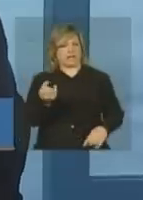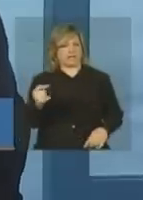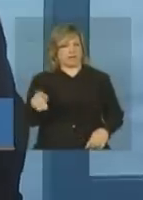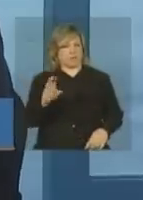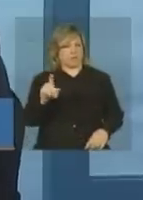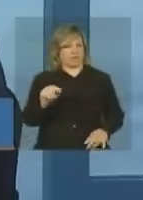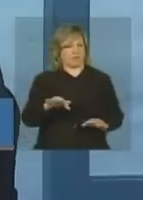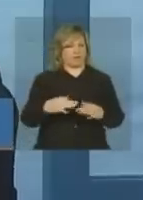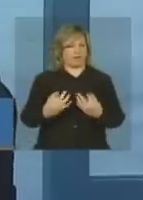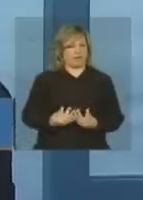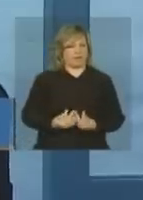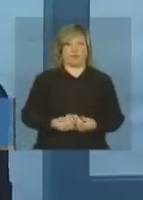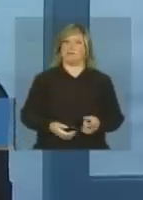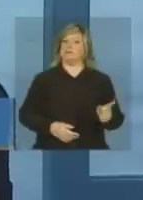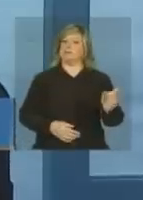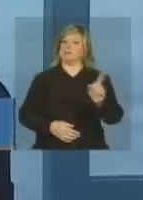Família?